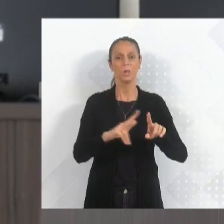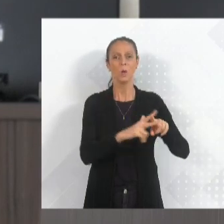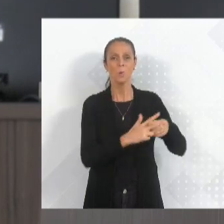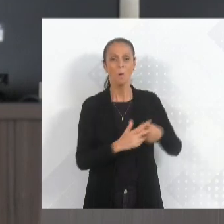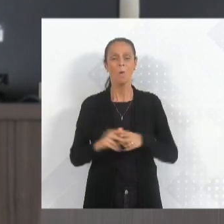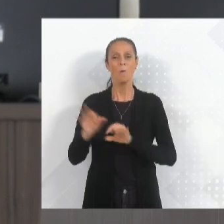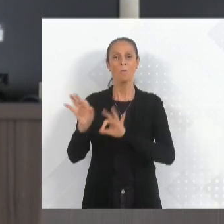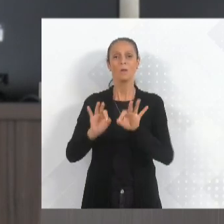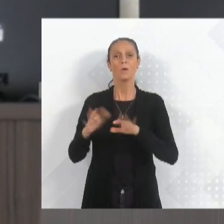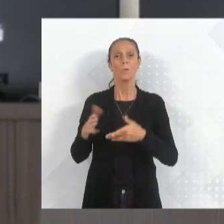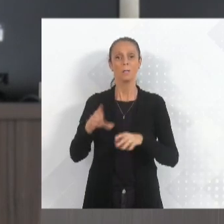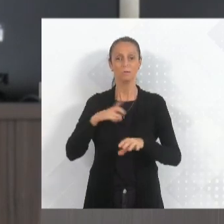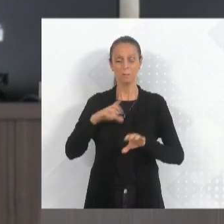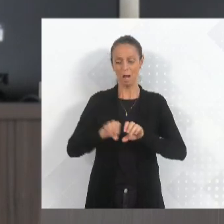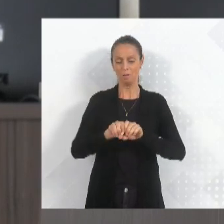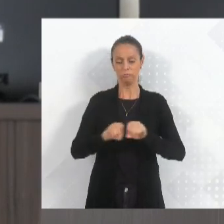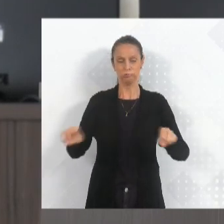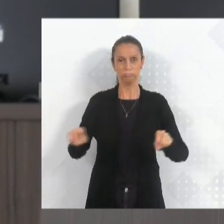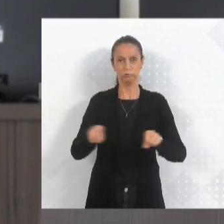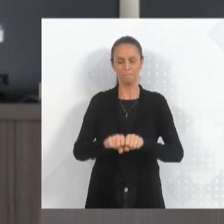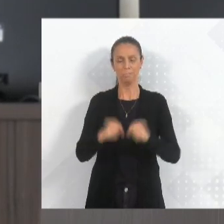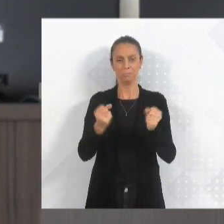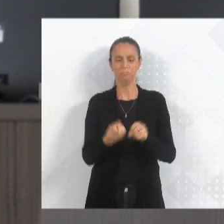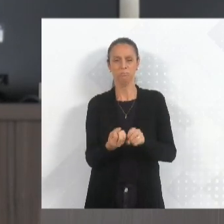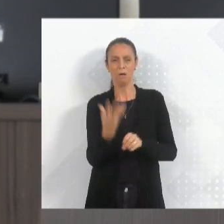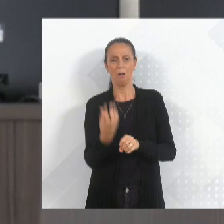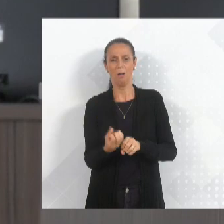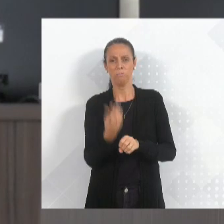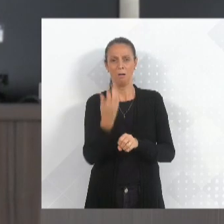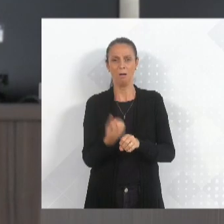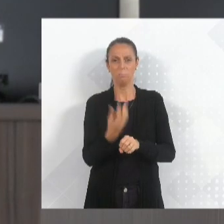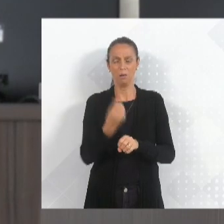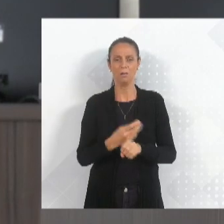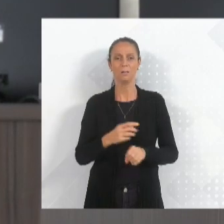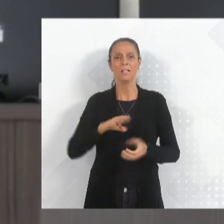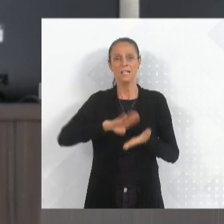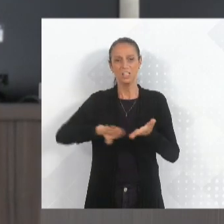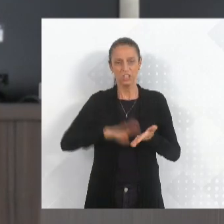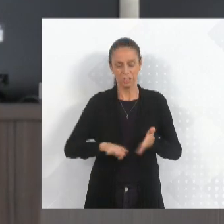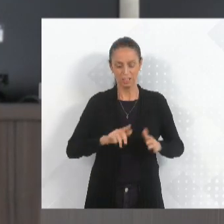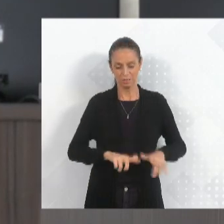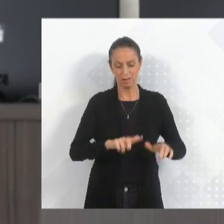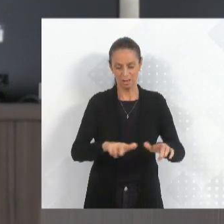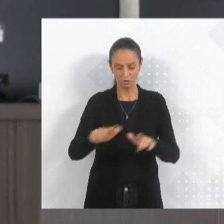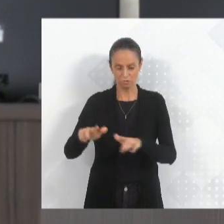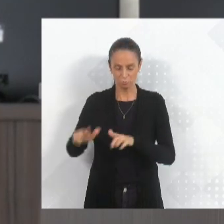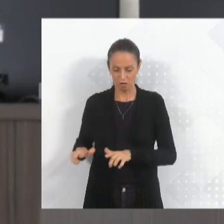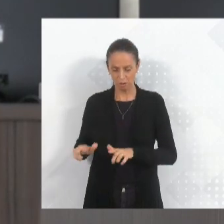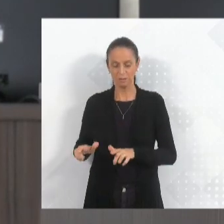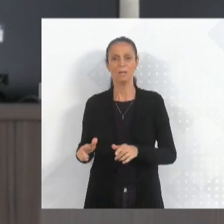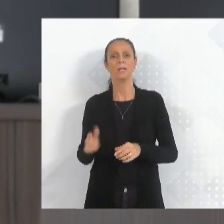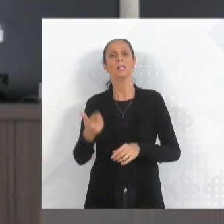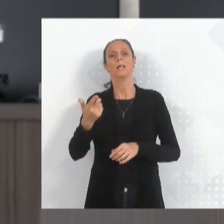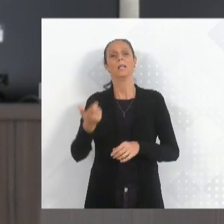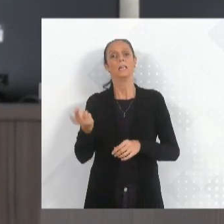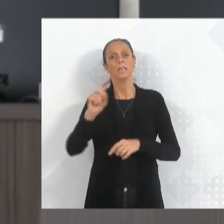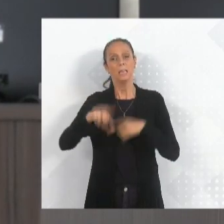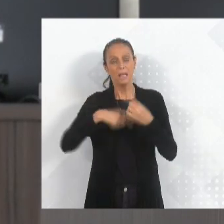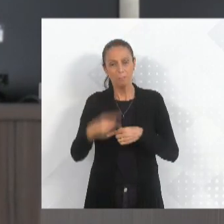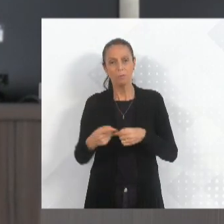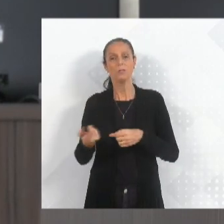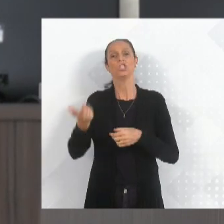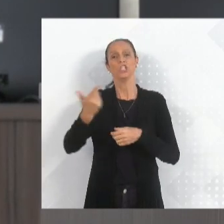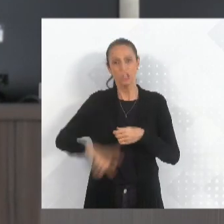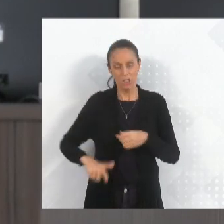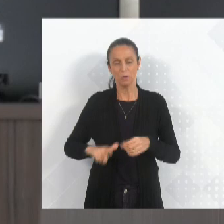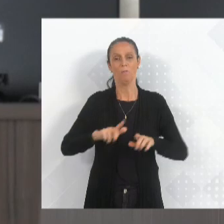vazamentos. Porque tem um conserto do vazamento, aí retira todas as lajotas e depois recoloca. E aí tem